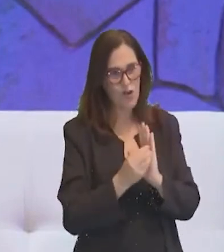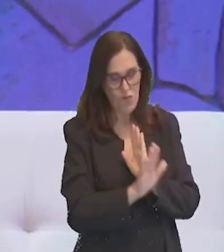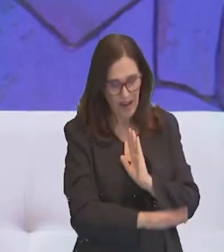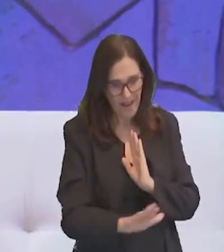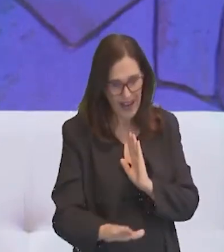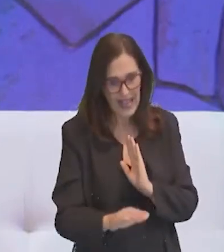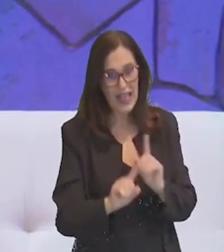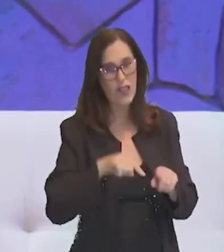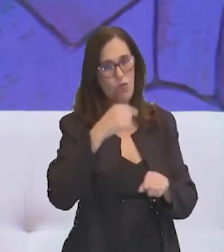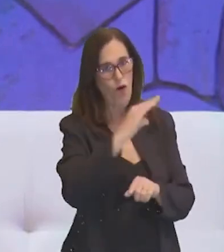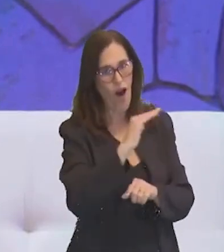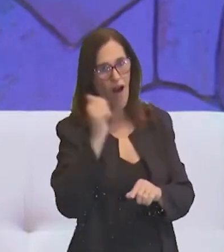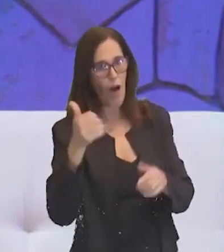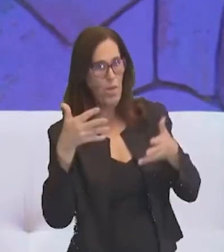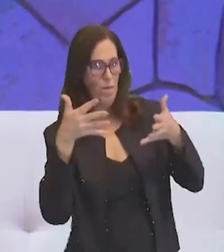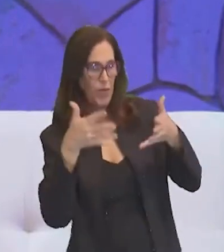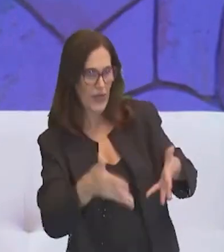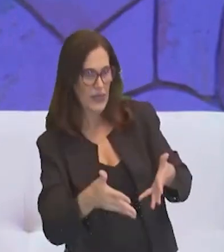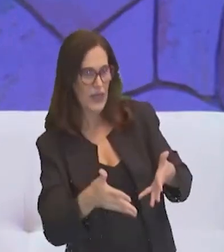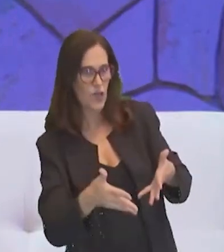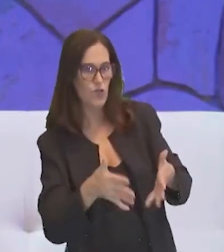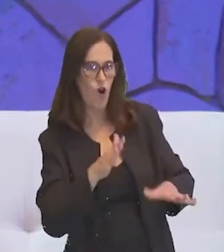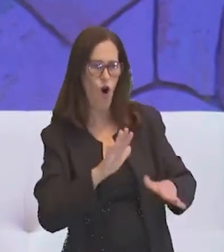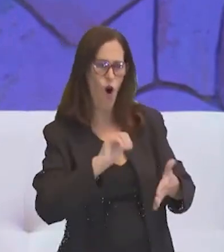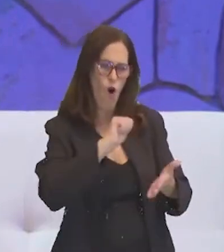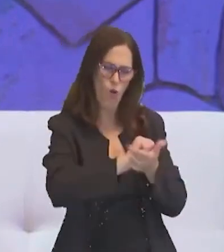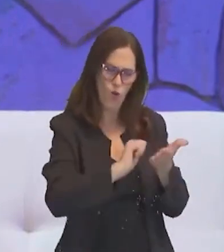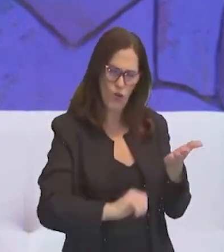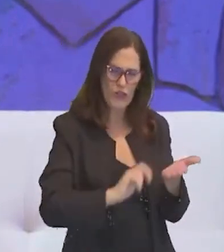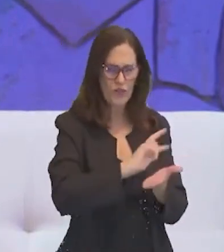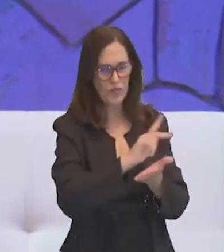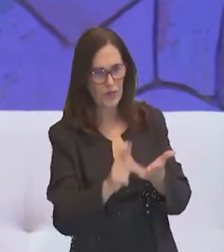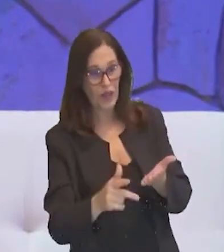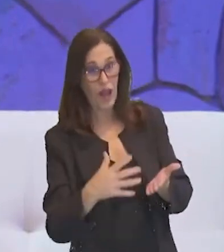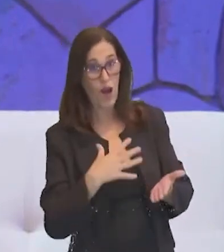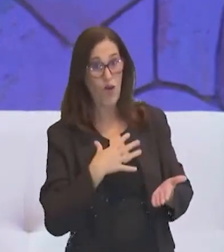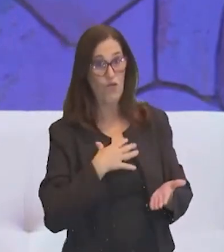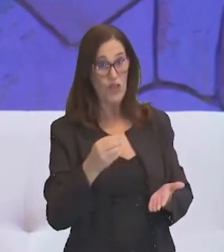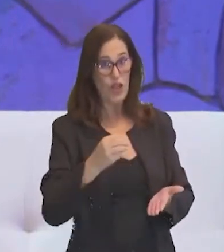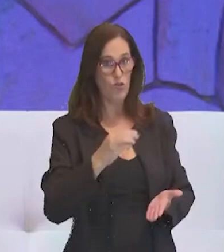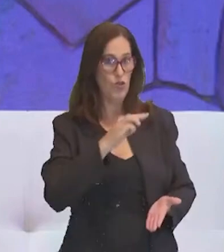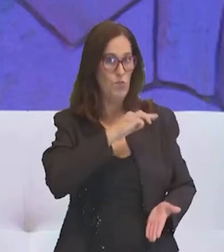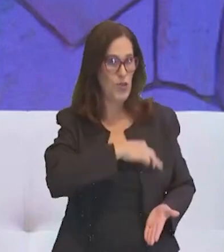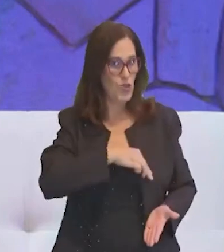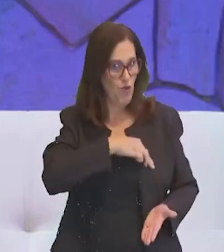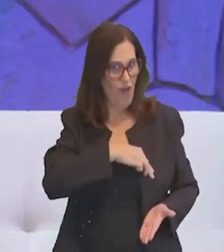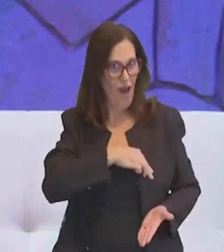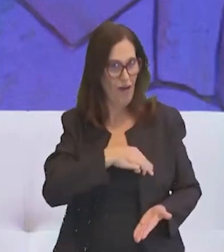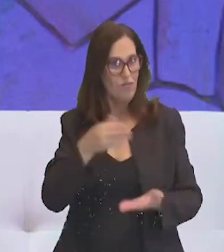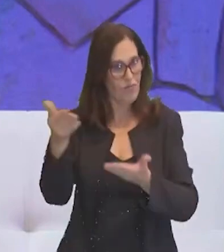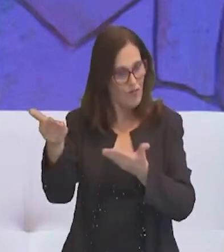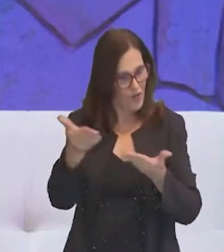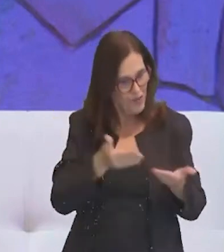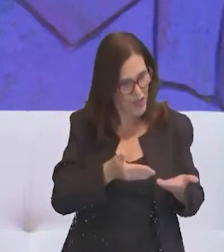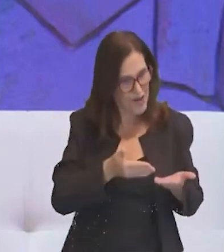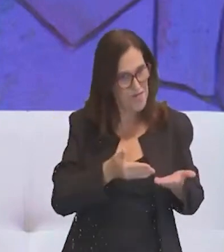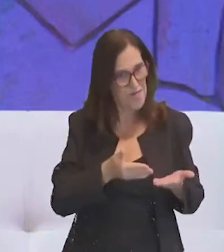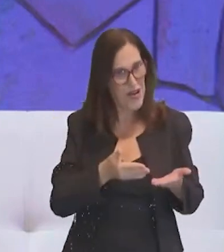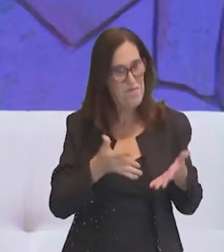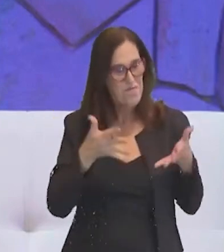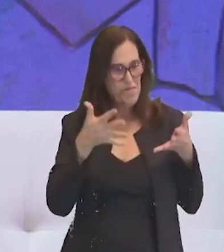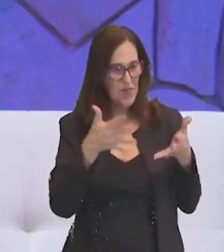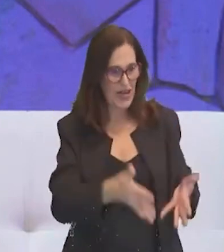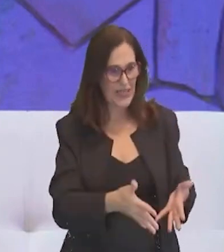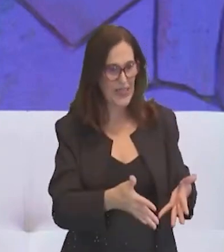como adolescente, participando de algumas programações, enquanto filho de missionário, convidado a fazer parte do corpo